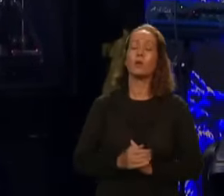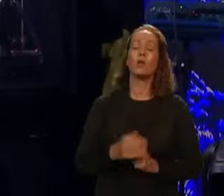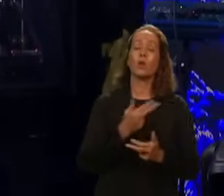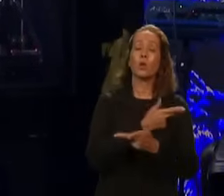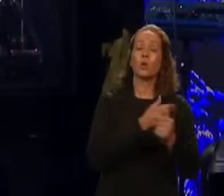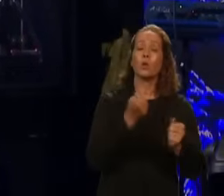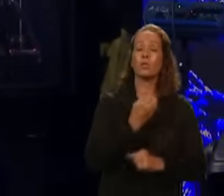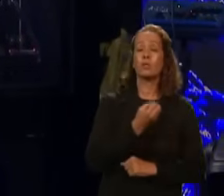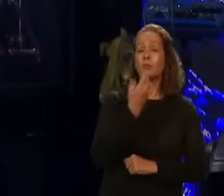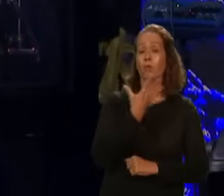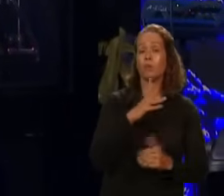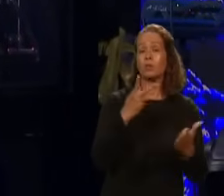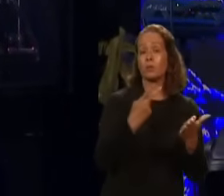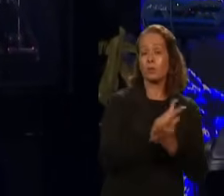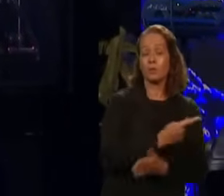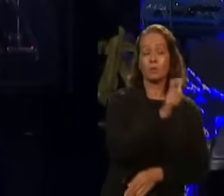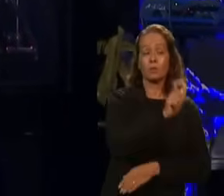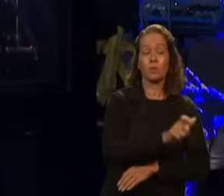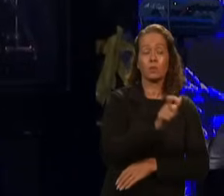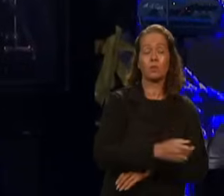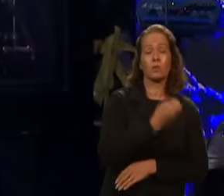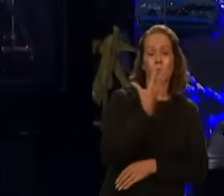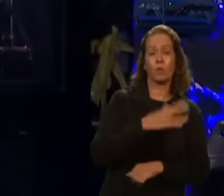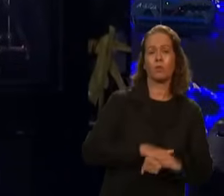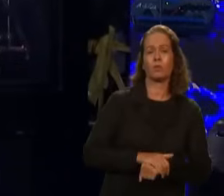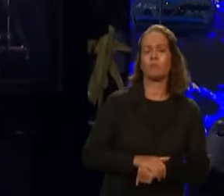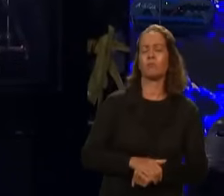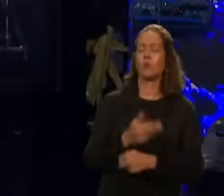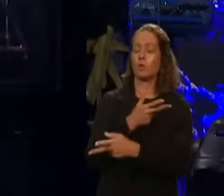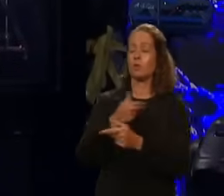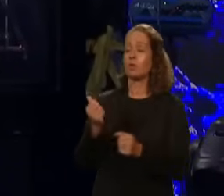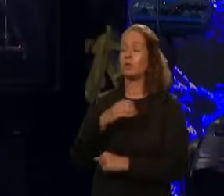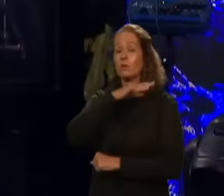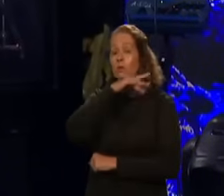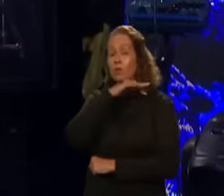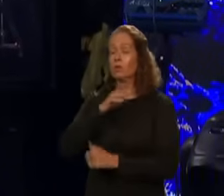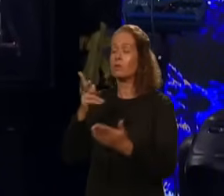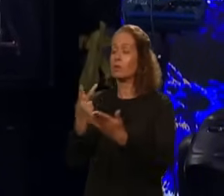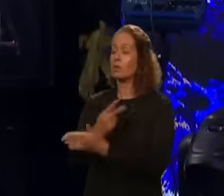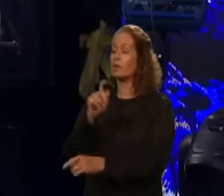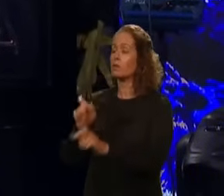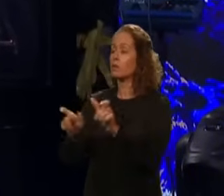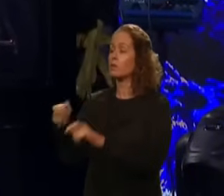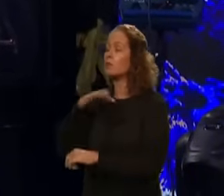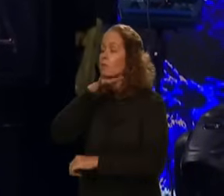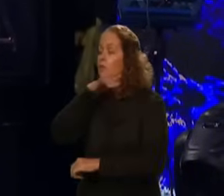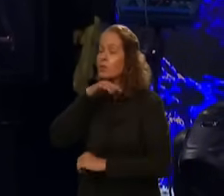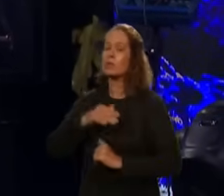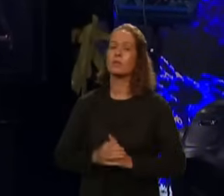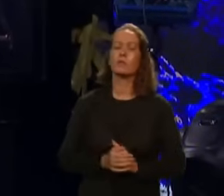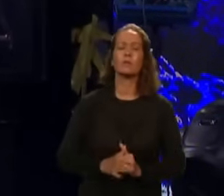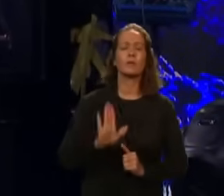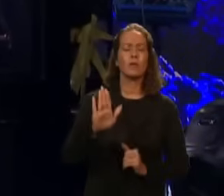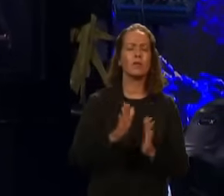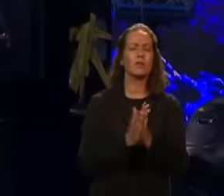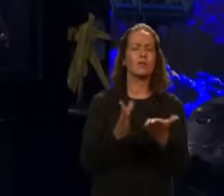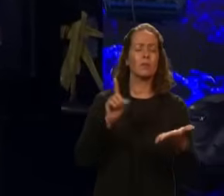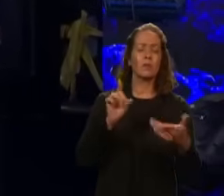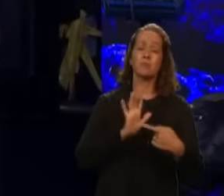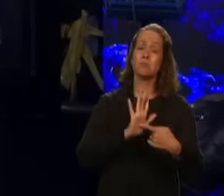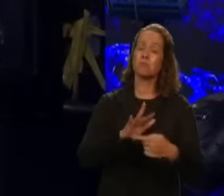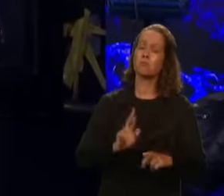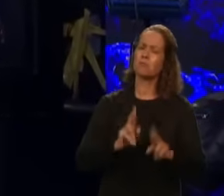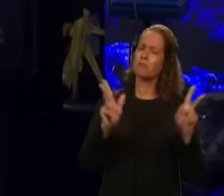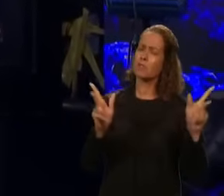acontecem com gente boa, e coisas ruins acontecem com gente ruim. Mas quando você vai para a Bíblia, não tem nada